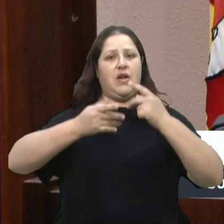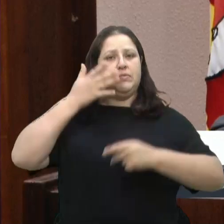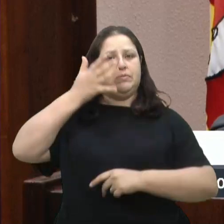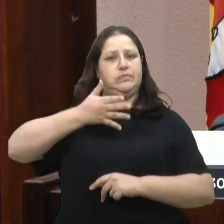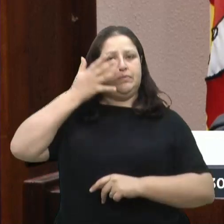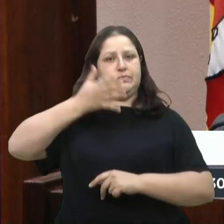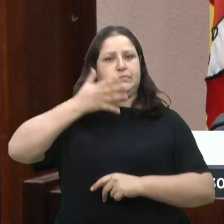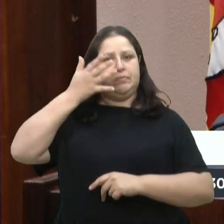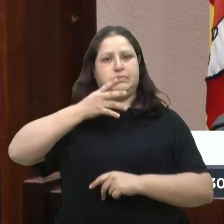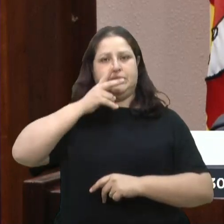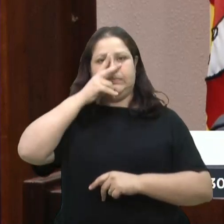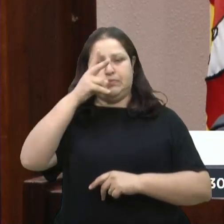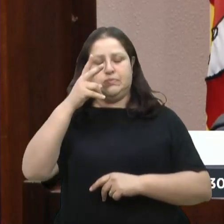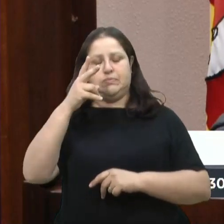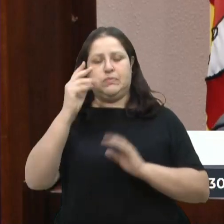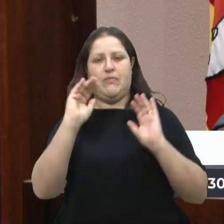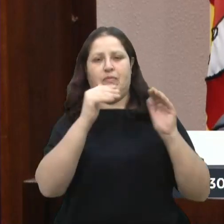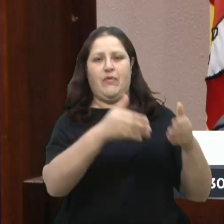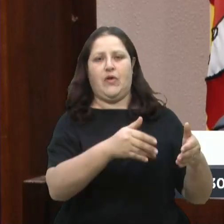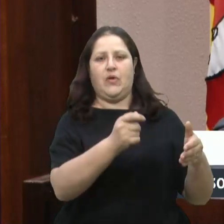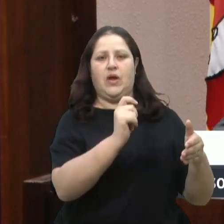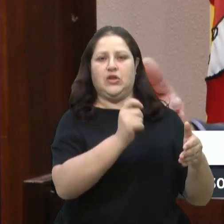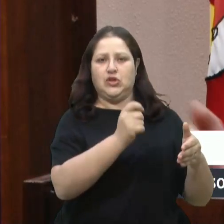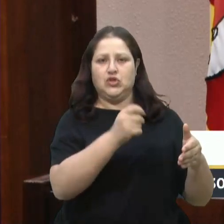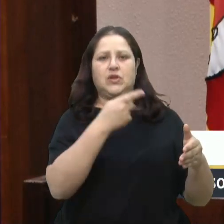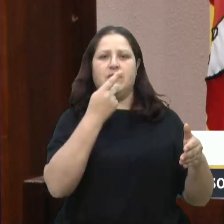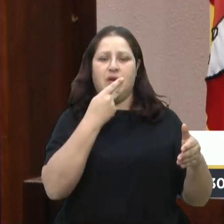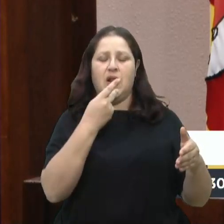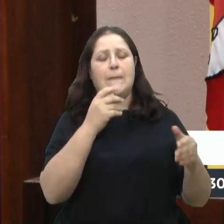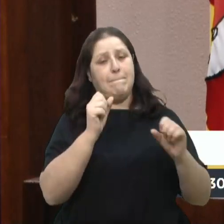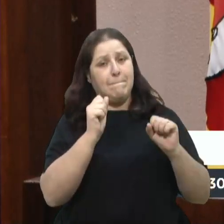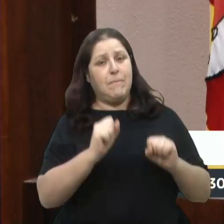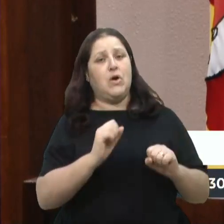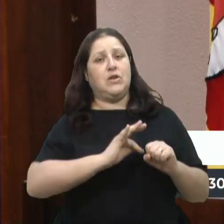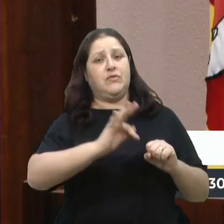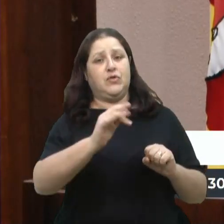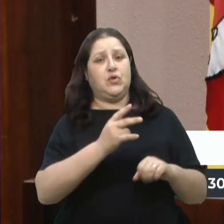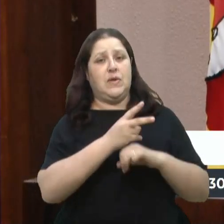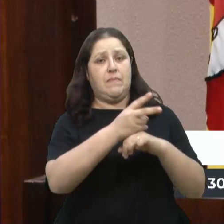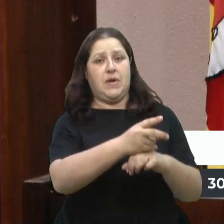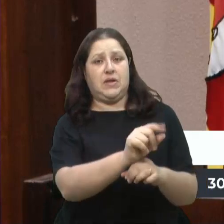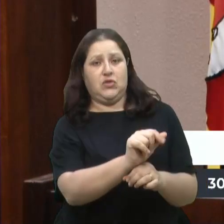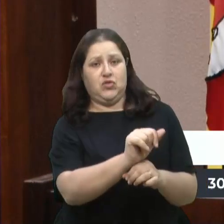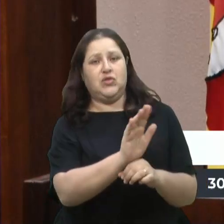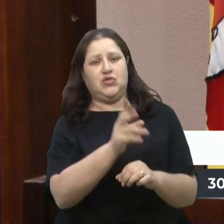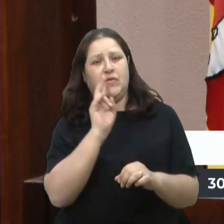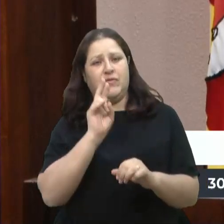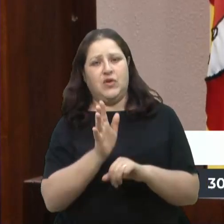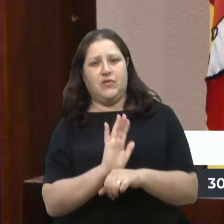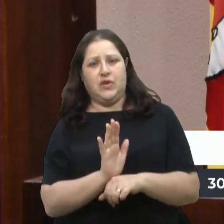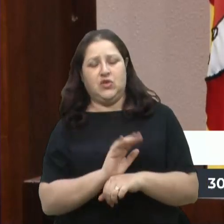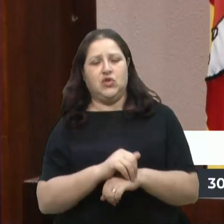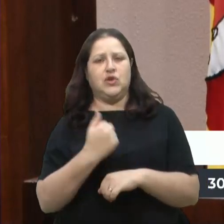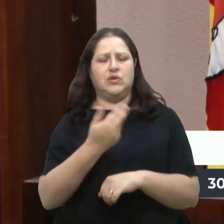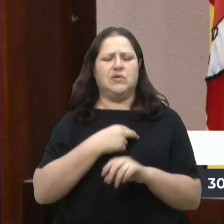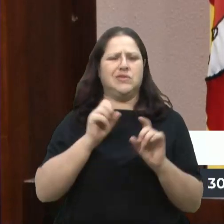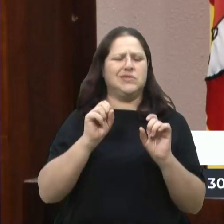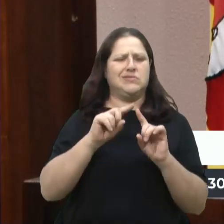direcionados à Argentina, falando sobre possíveis empréstimos, como nós mesmos vimos no vídeo, a gente se